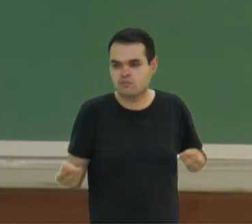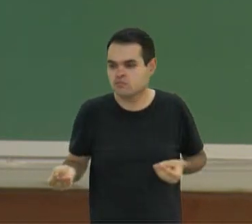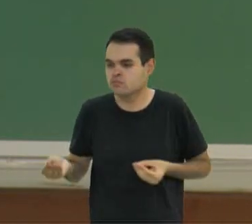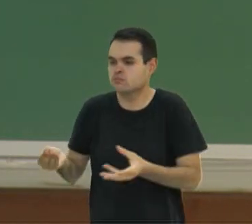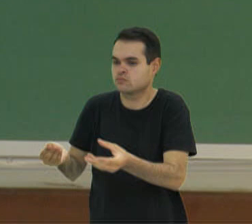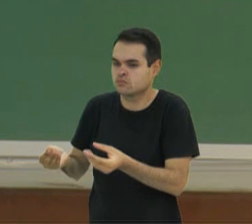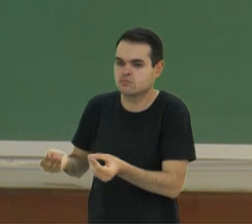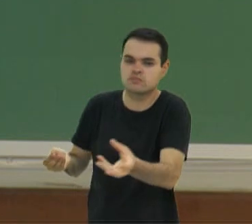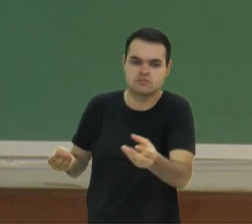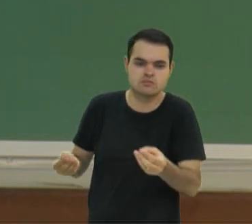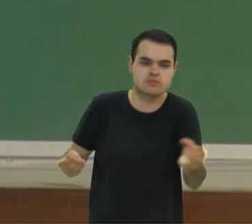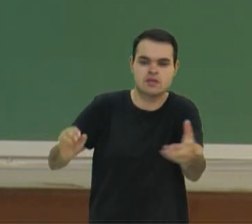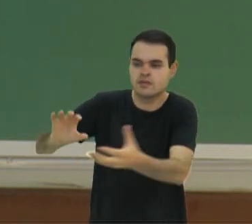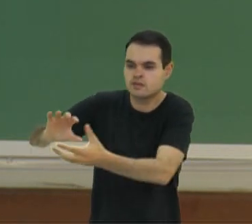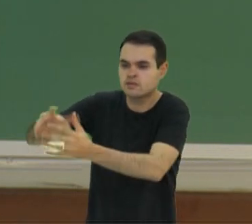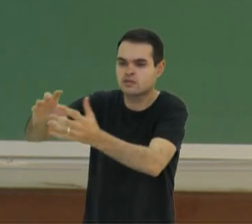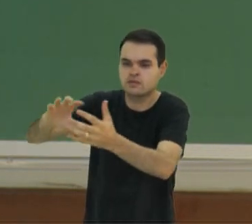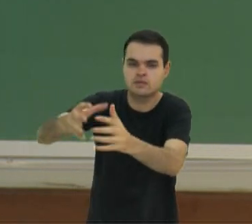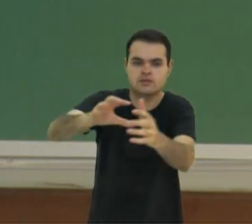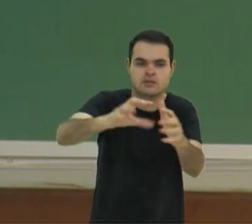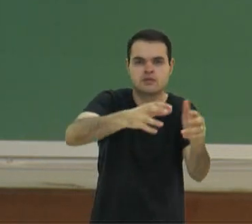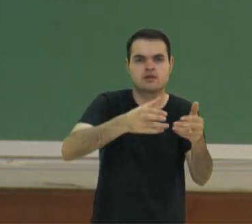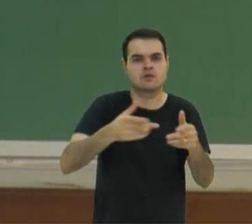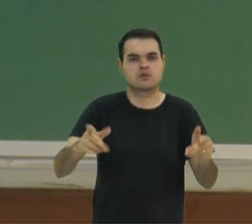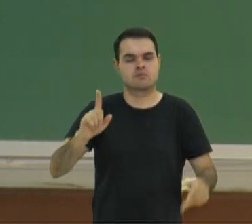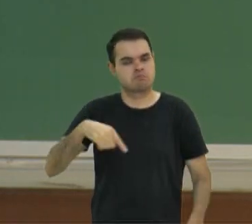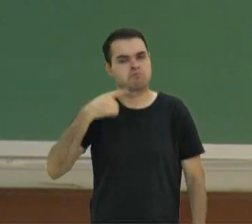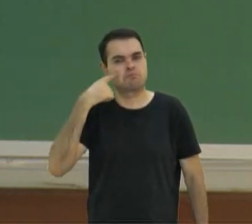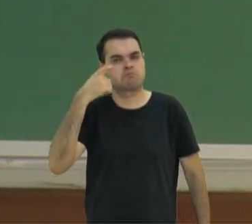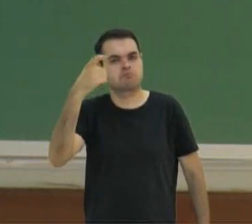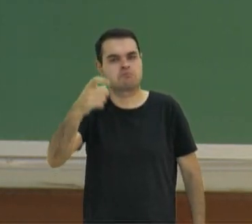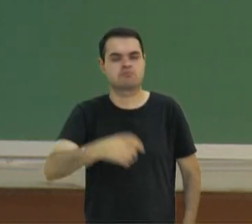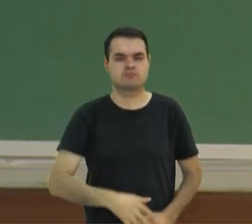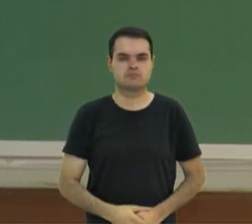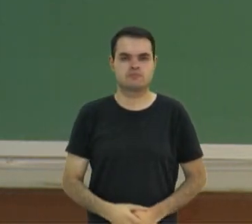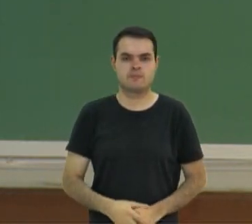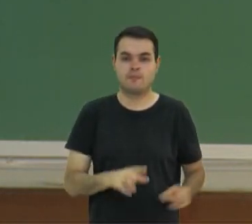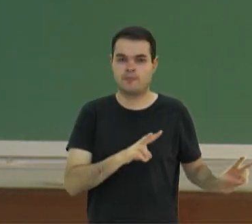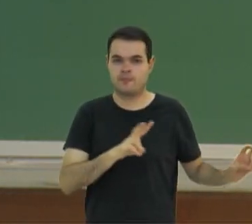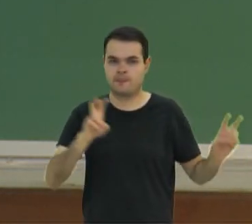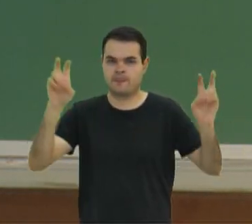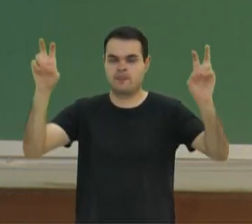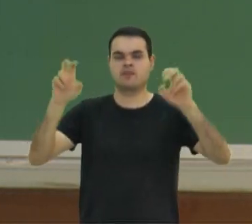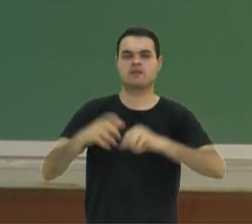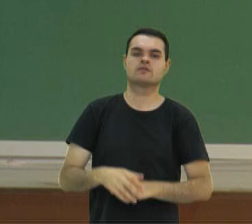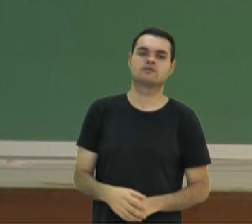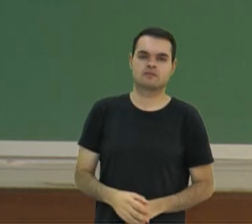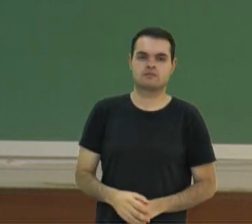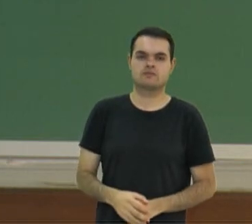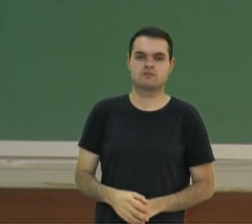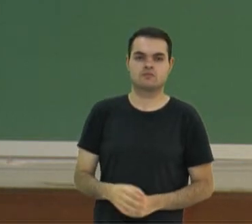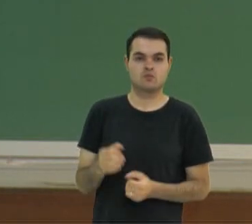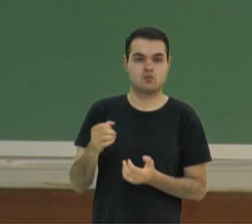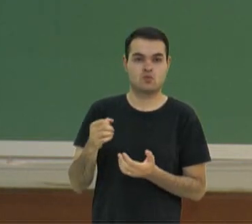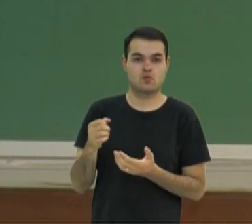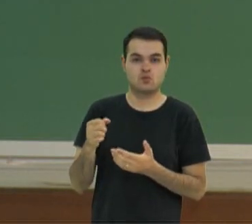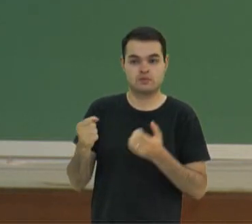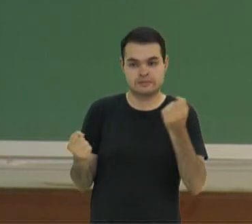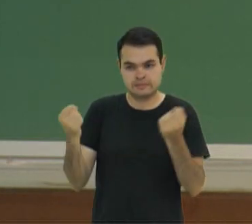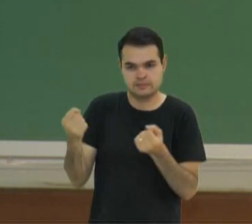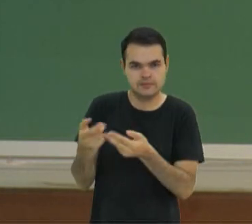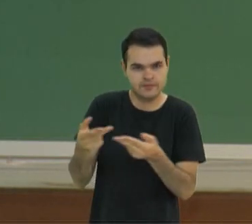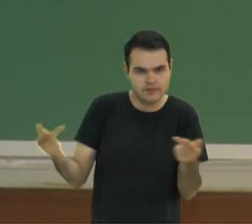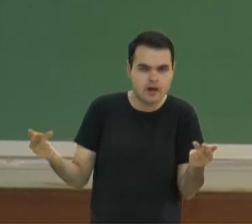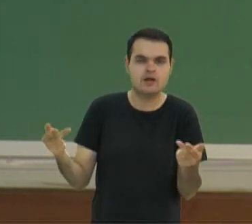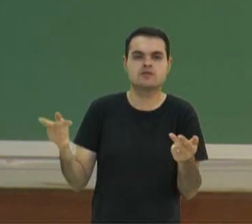e transformar coisas. Tá? Então vejam que o transporte ele está diretamente ligado com